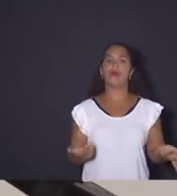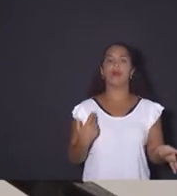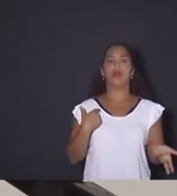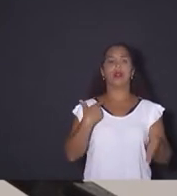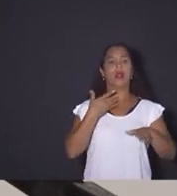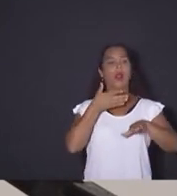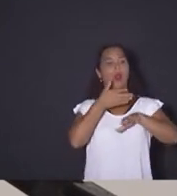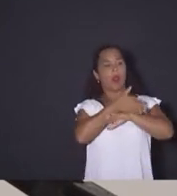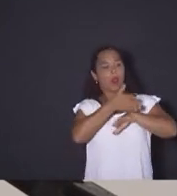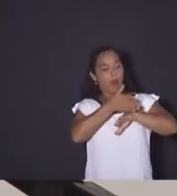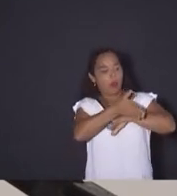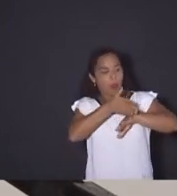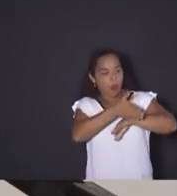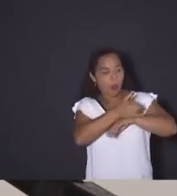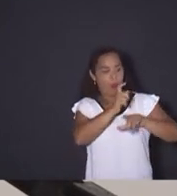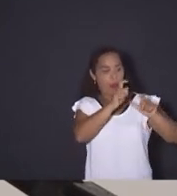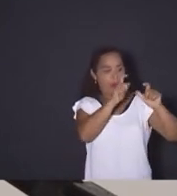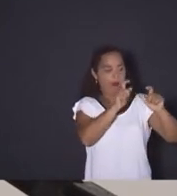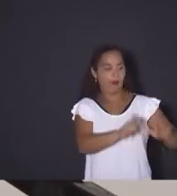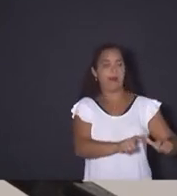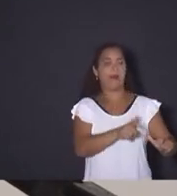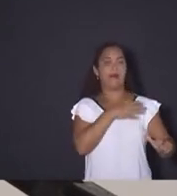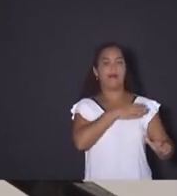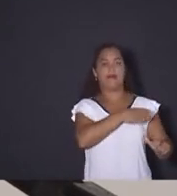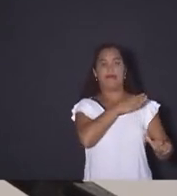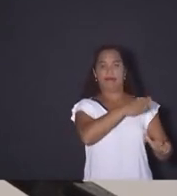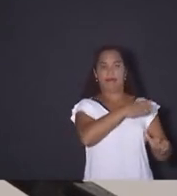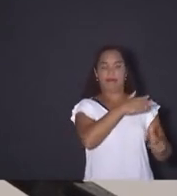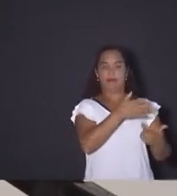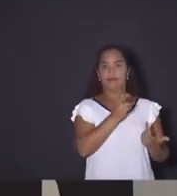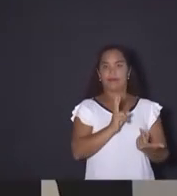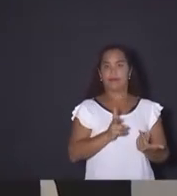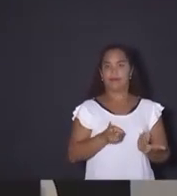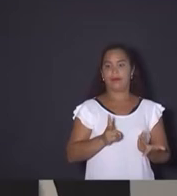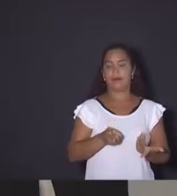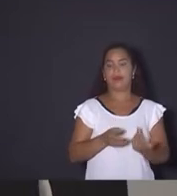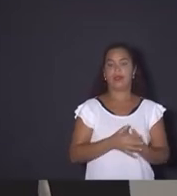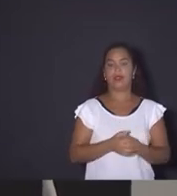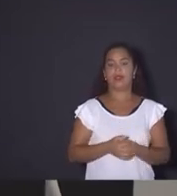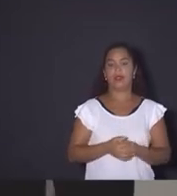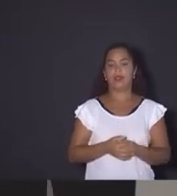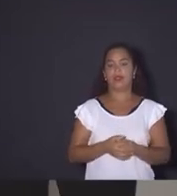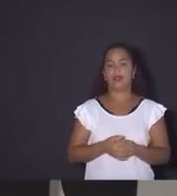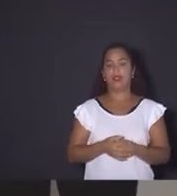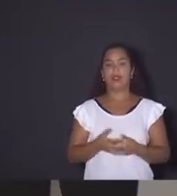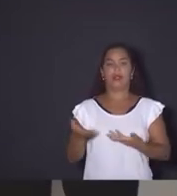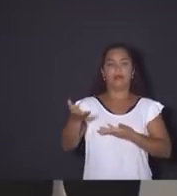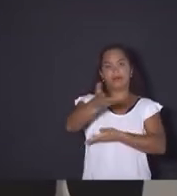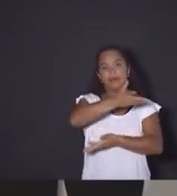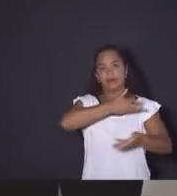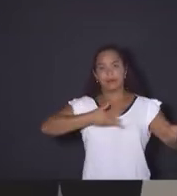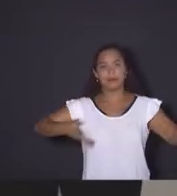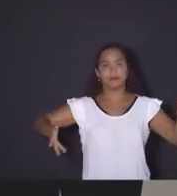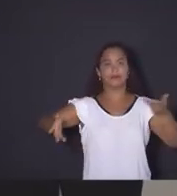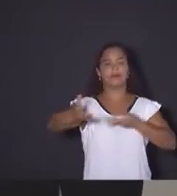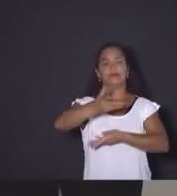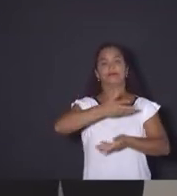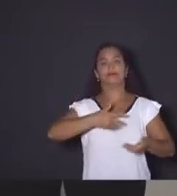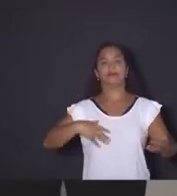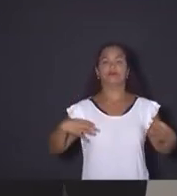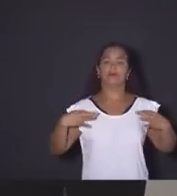determinados locais, de utilização de viagem, circulação, viagem, utilização de